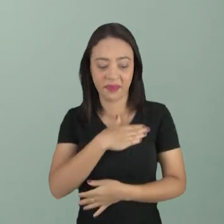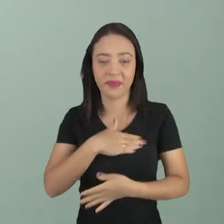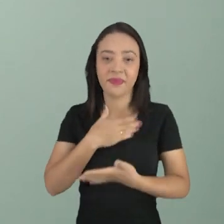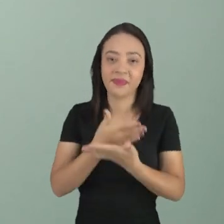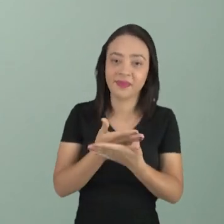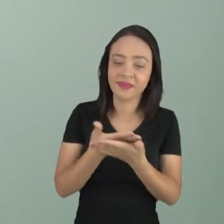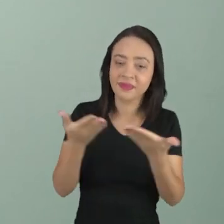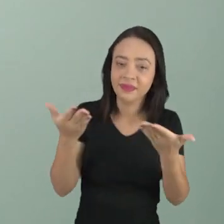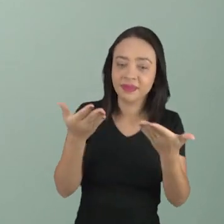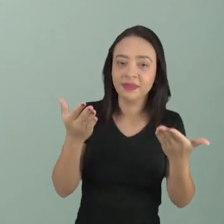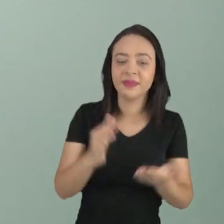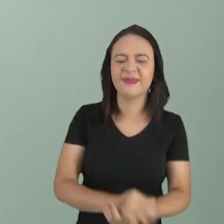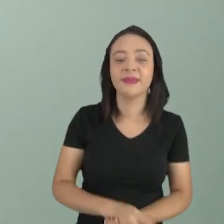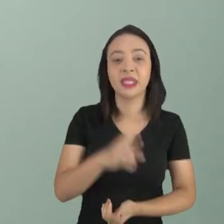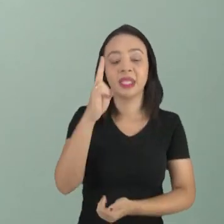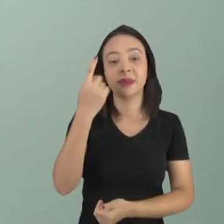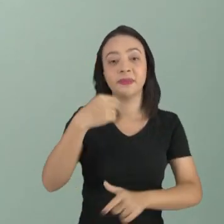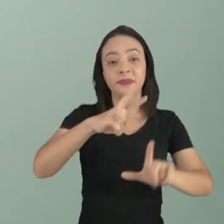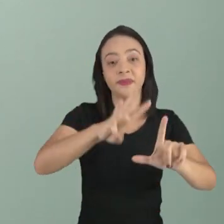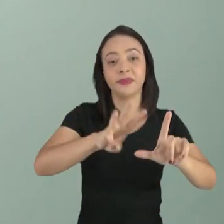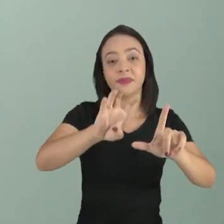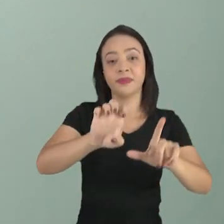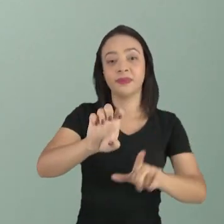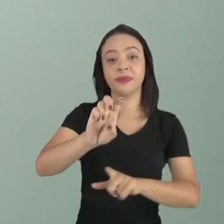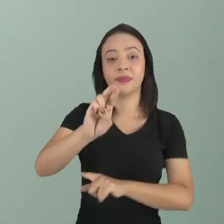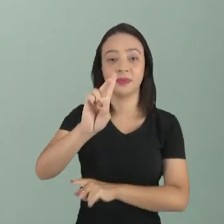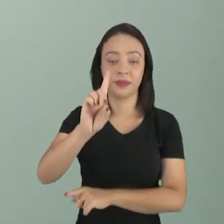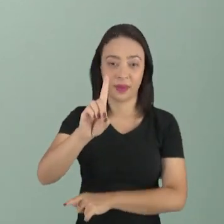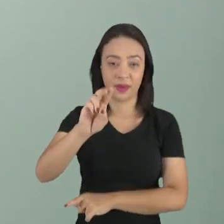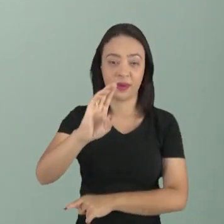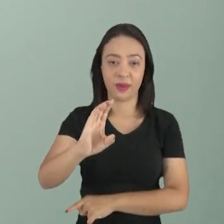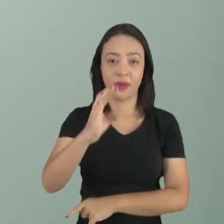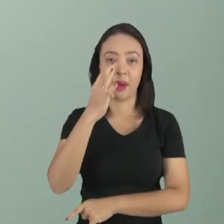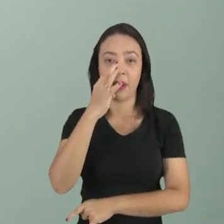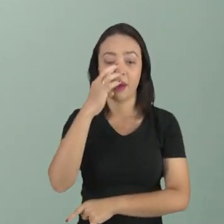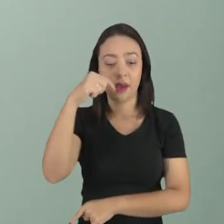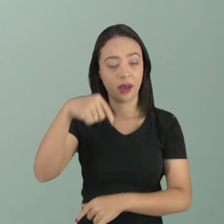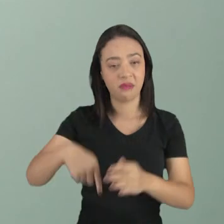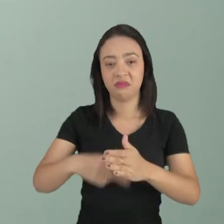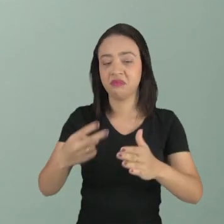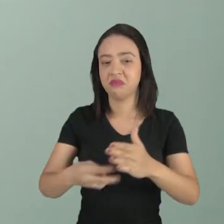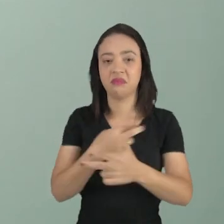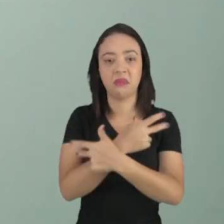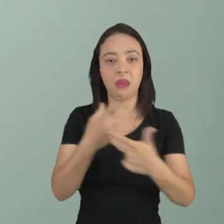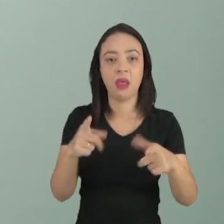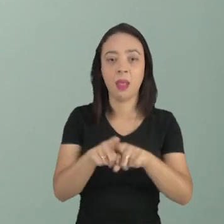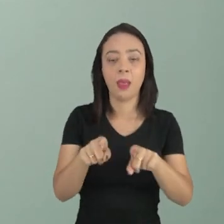da nossa aula de hoje. Não esqueça de acessar a plataforma Eduque para assistir essa aula quantas vezes quiser